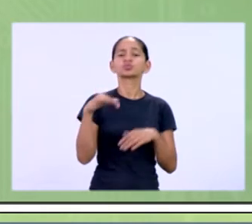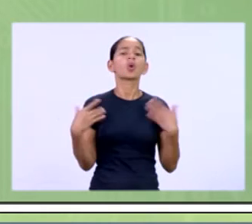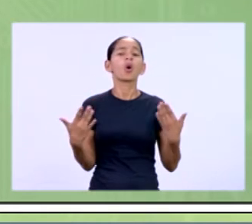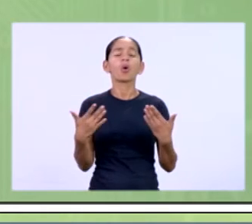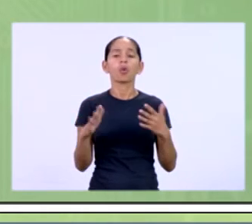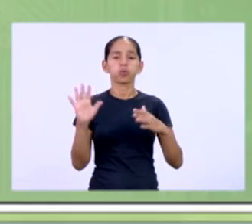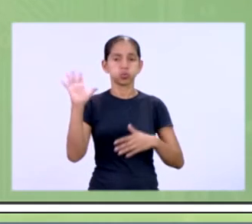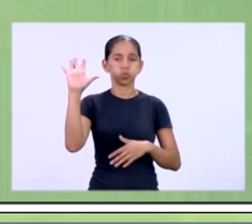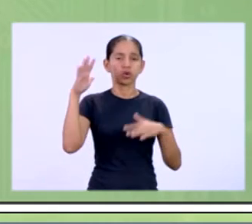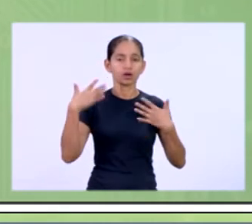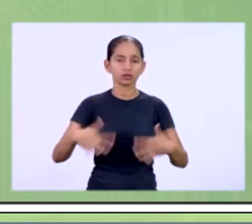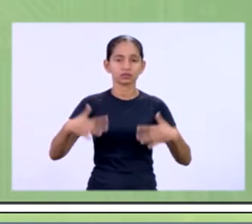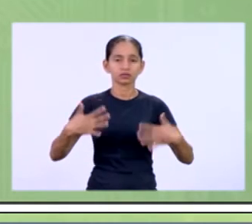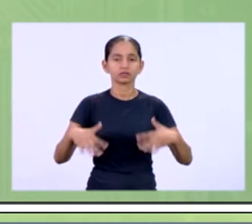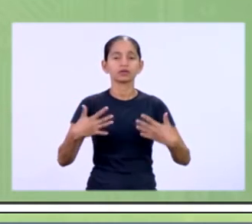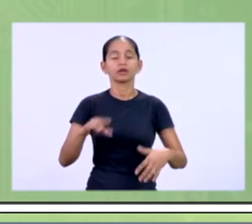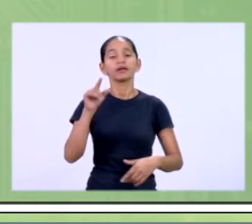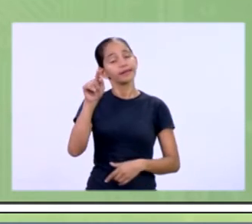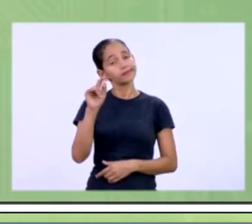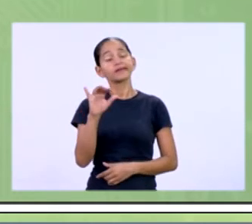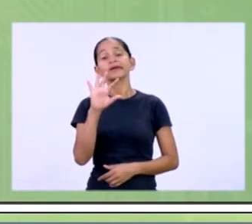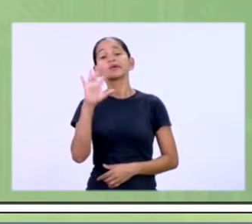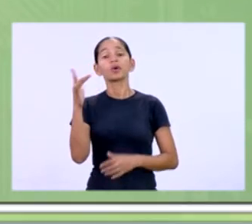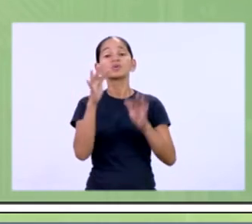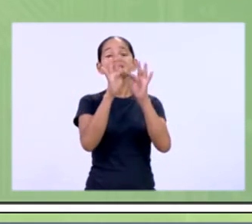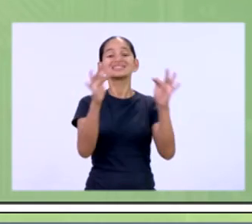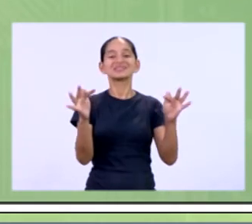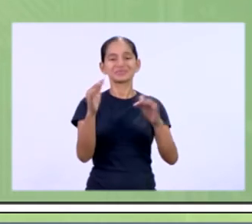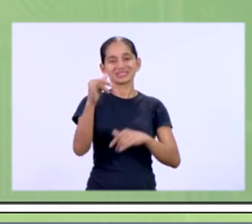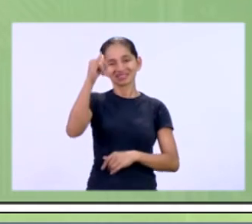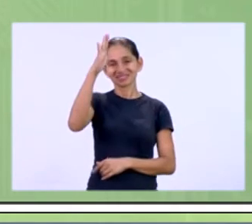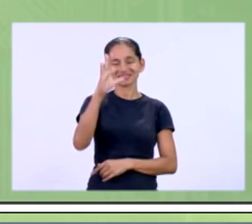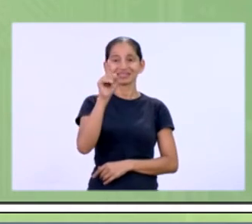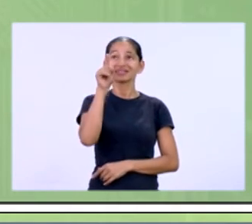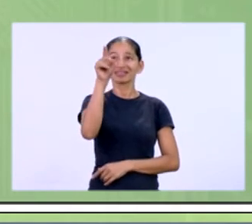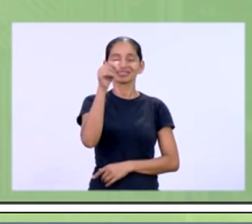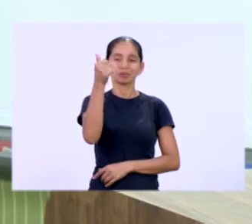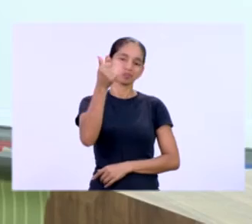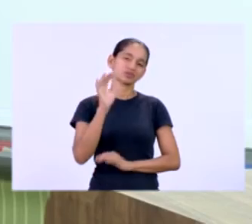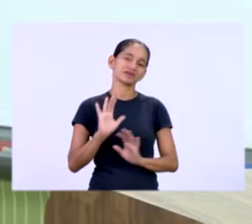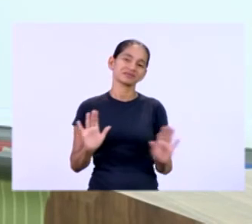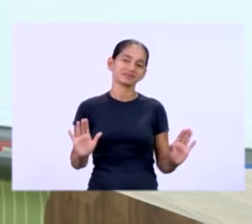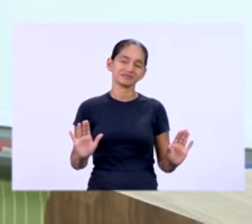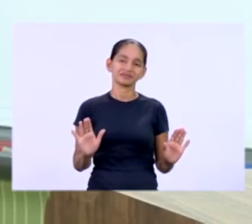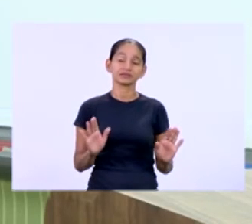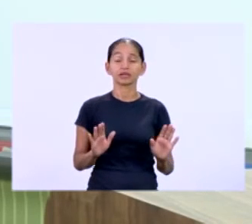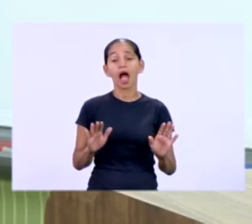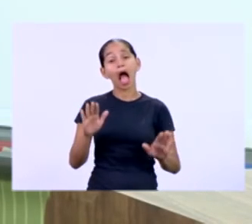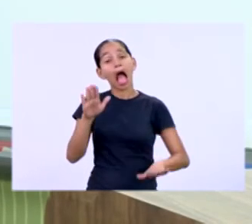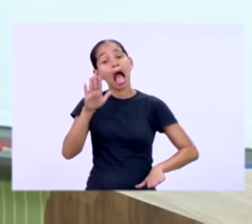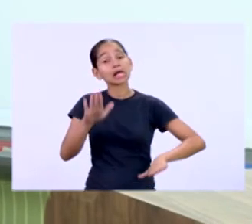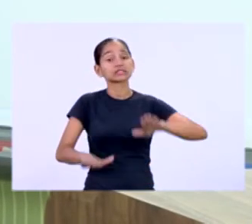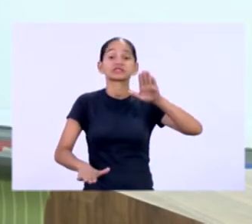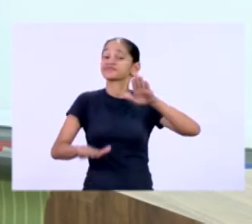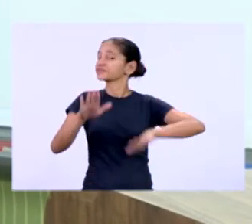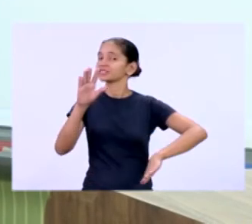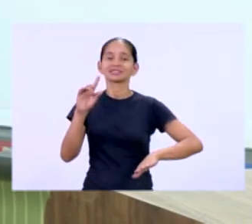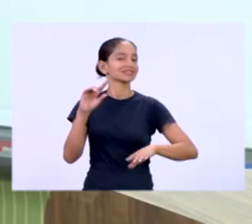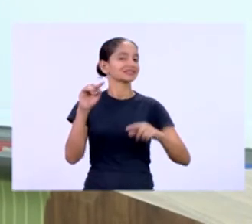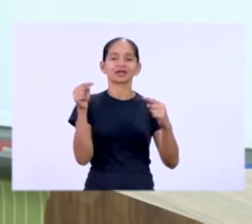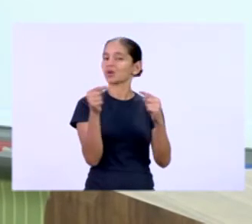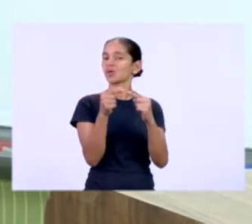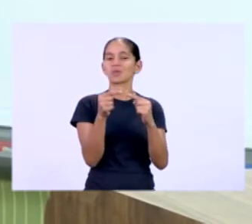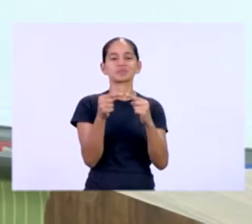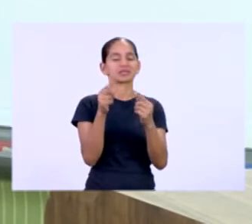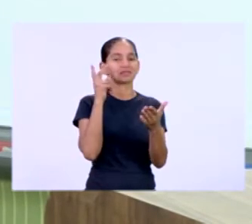forma de tributação para essa empresa especificamente seria o Simples Nacional. Que observação que a gente tem que fazer? Nem sempre é o Simples Nacional a melhor